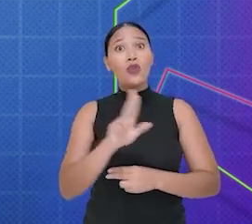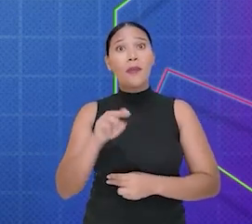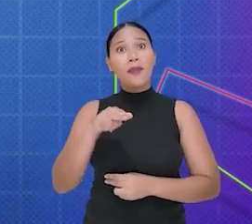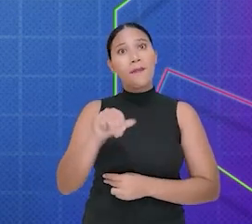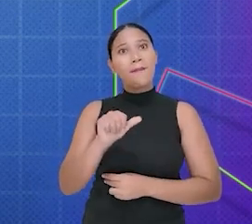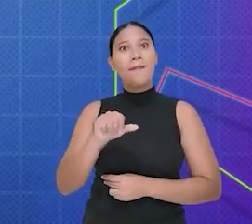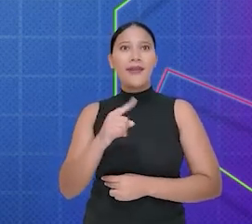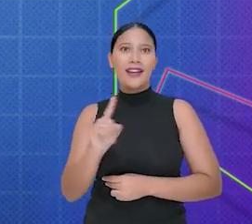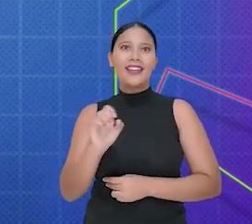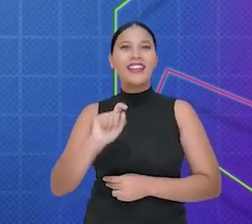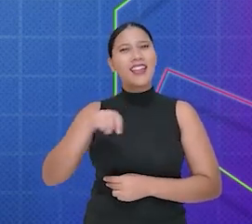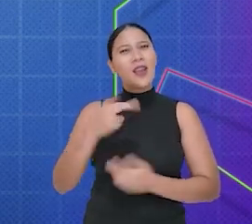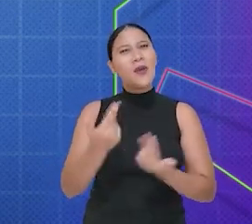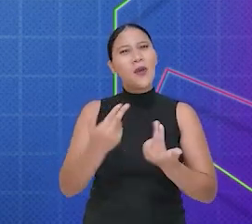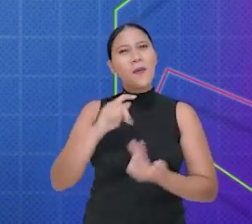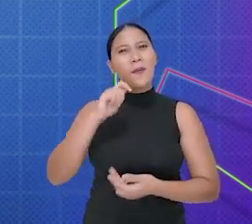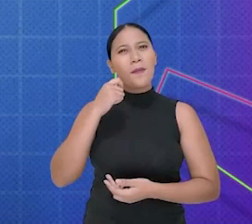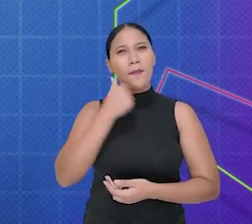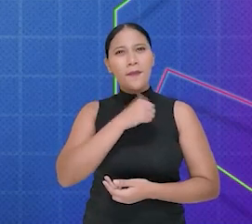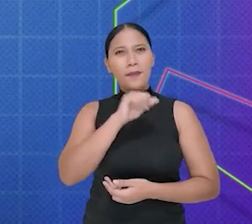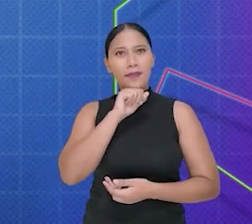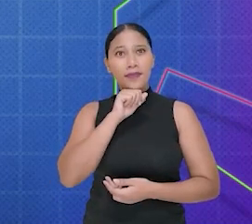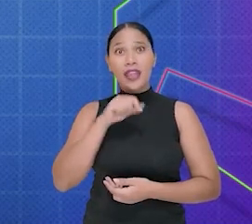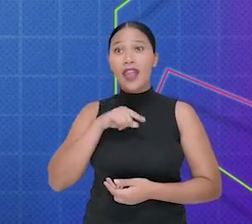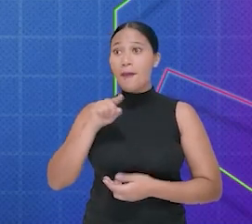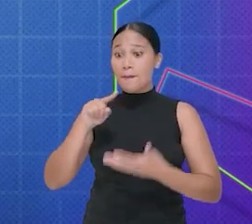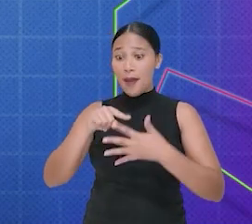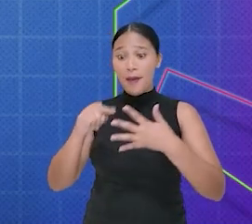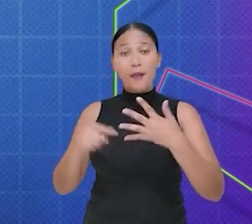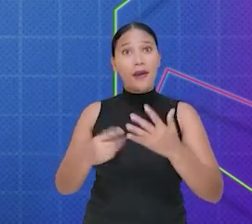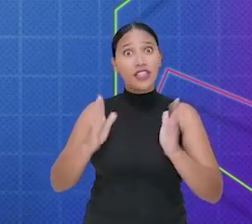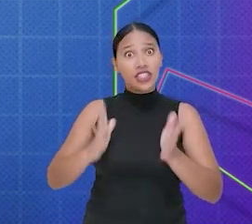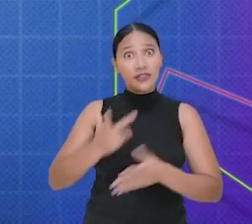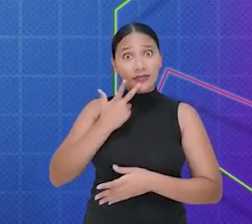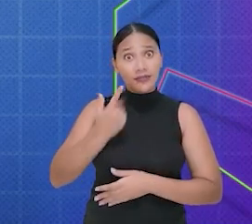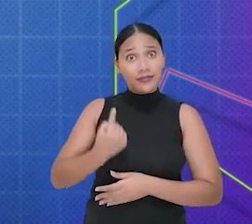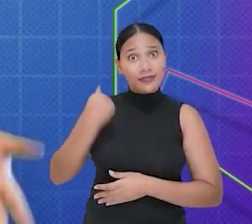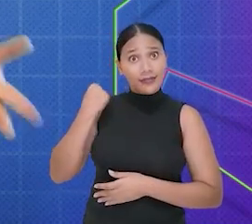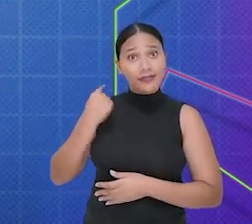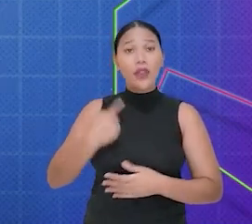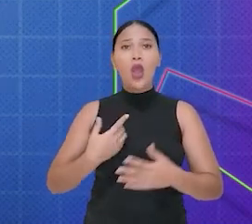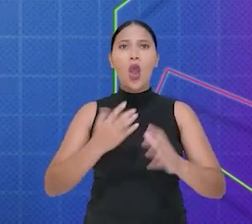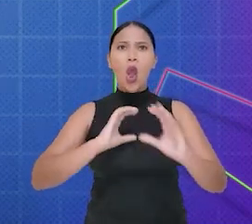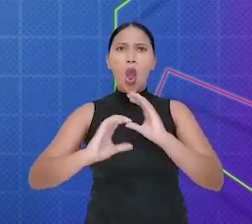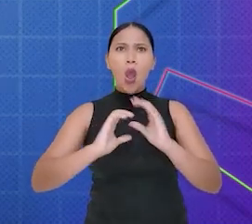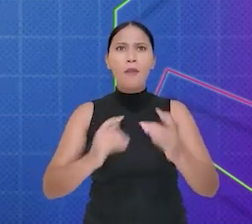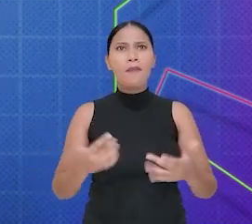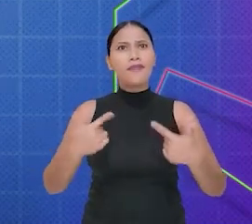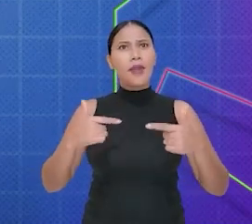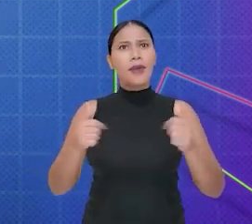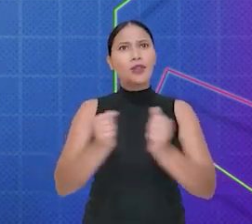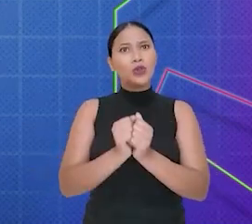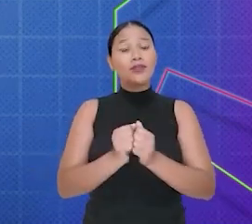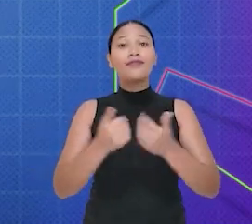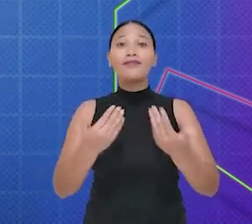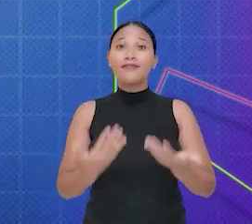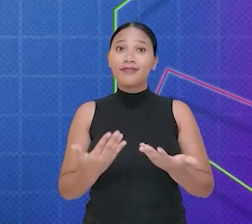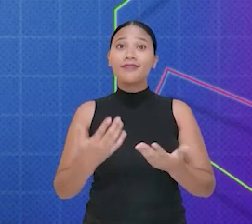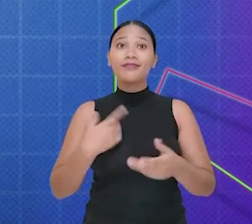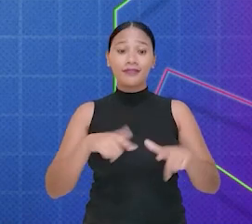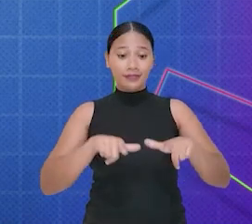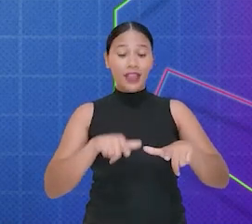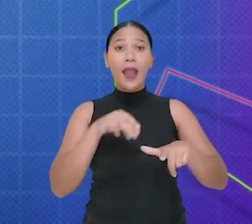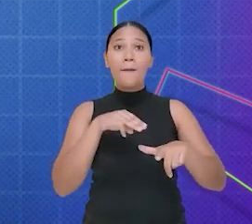seu nome. Ele é responsável por garantir que o processador, a memória RAM e outros possam se comunicar e trabalhar juntos.